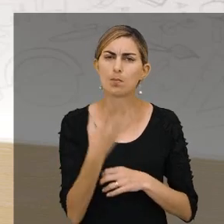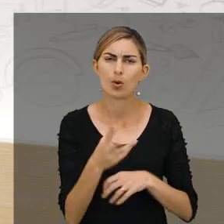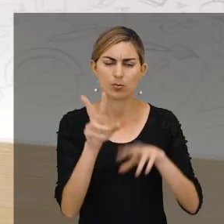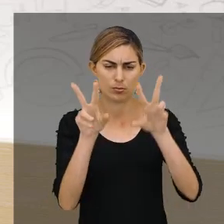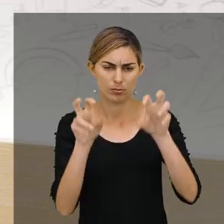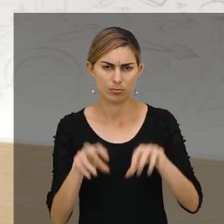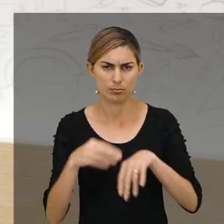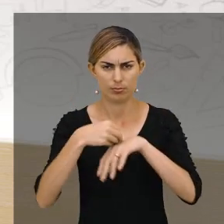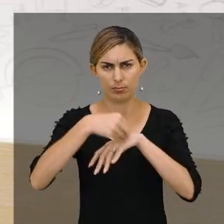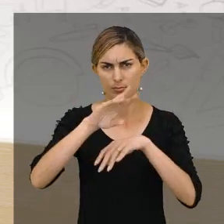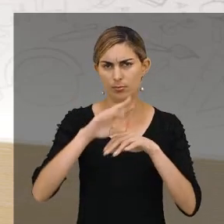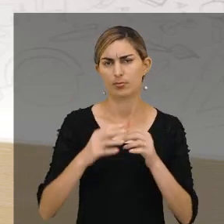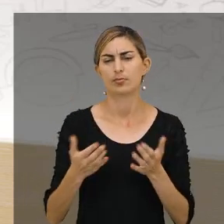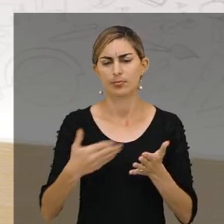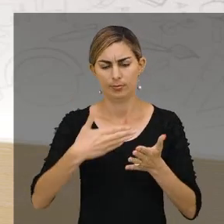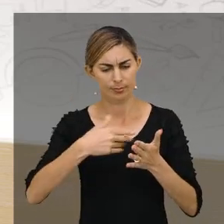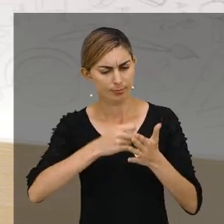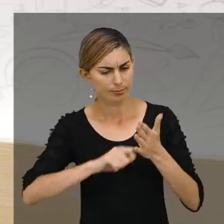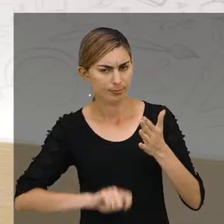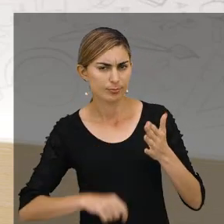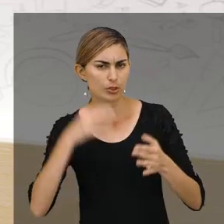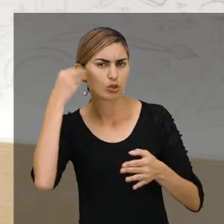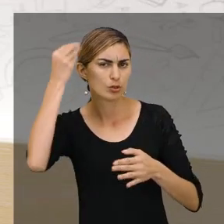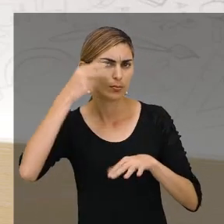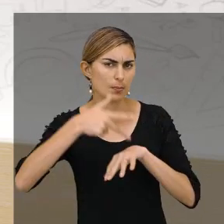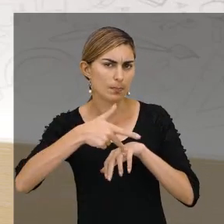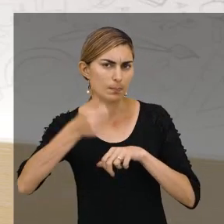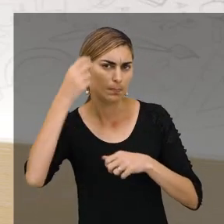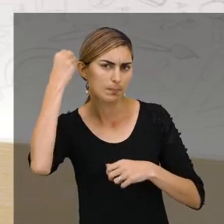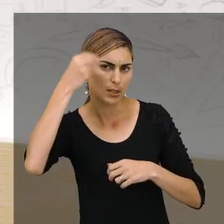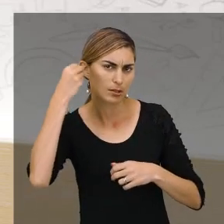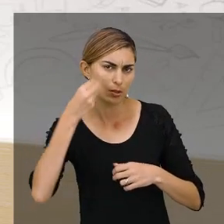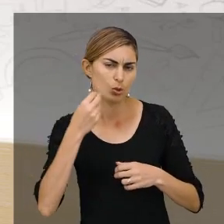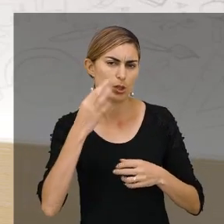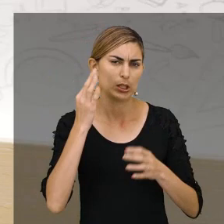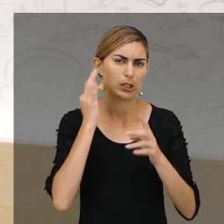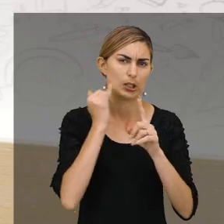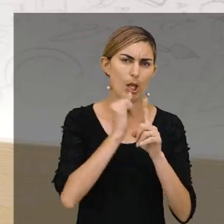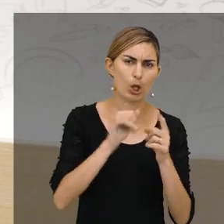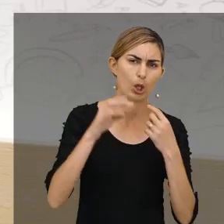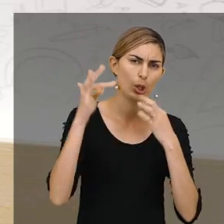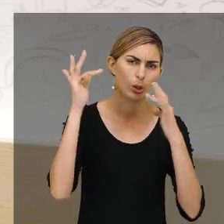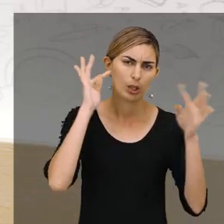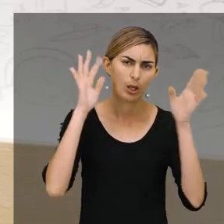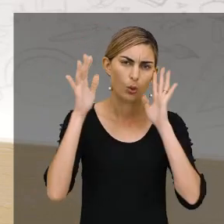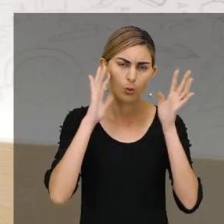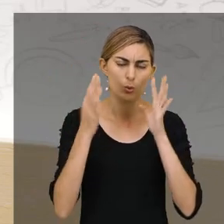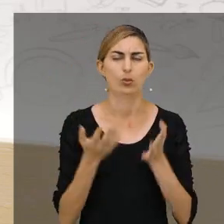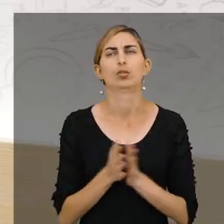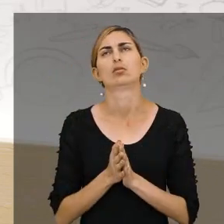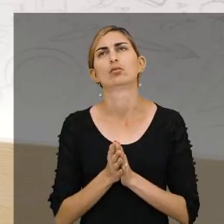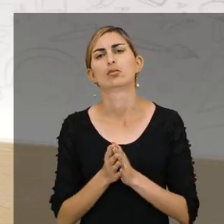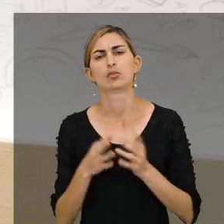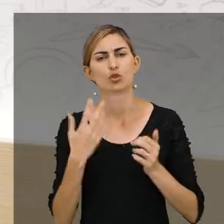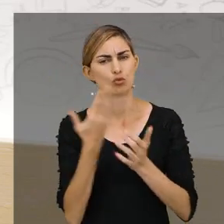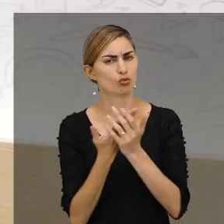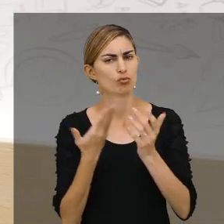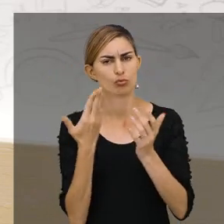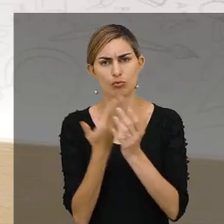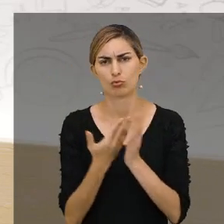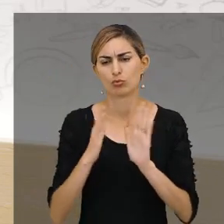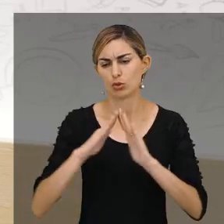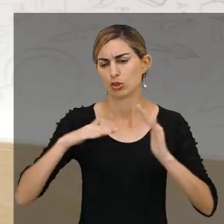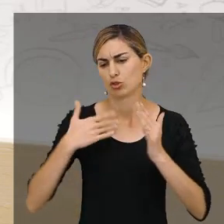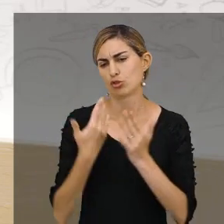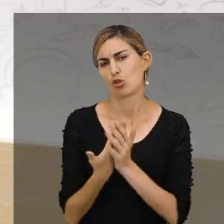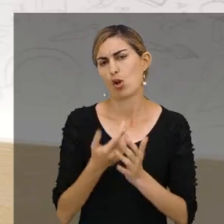bons autores, né, que são especialistas teóricos na questão do estudo